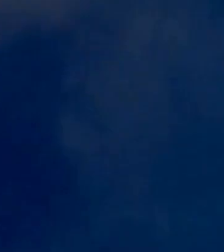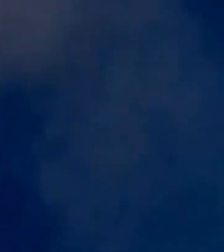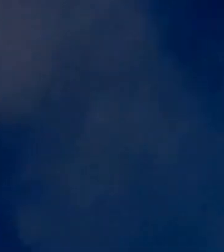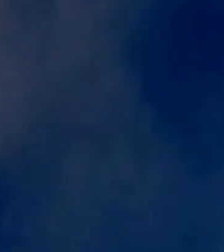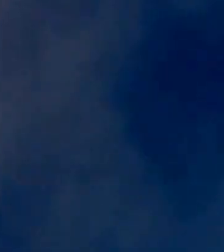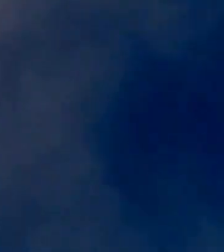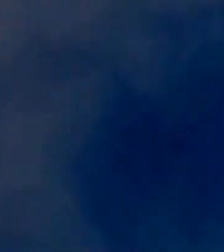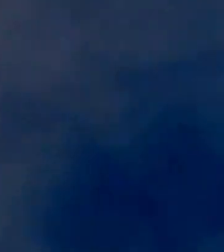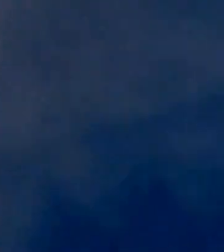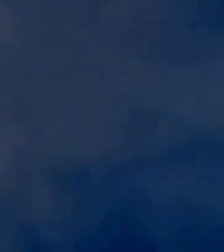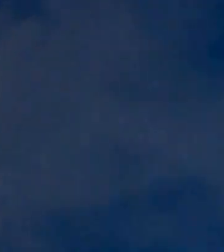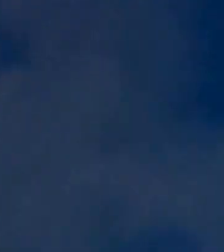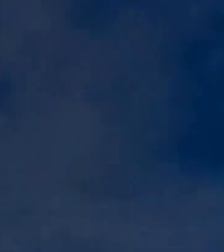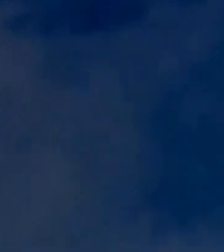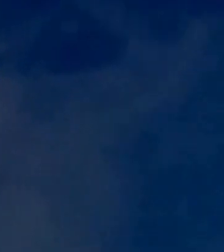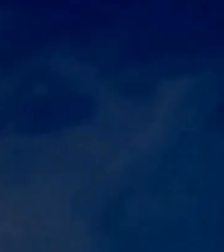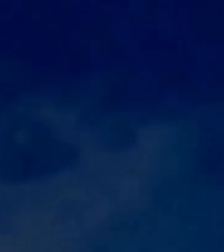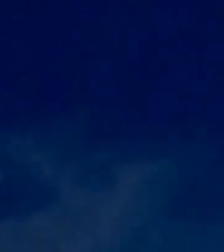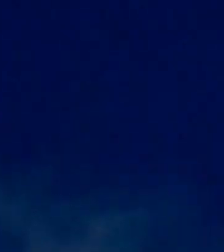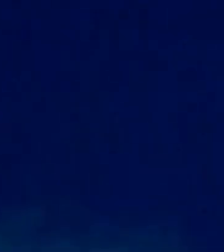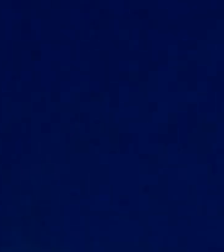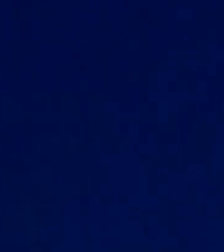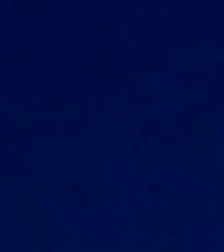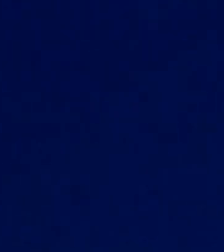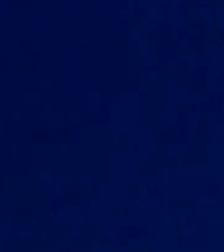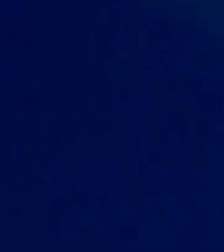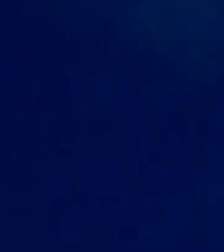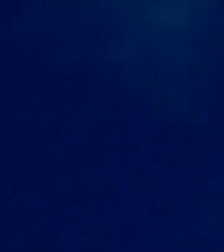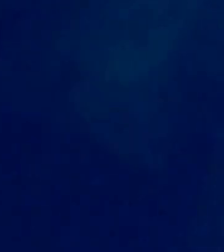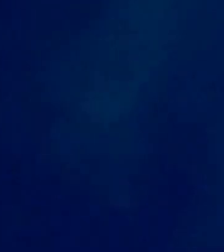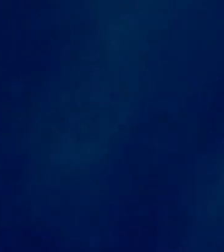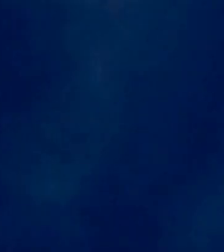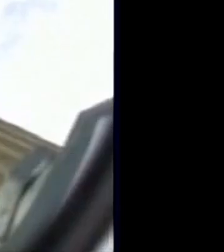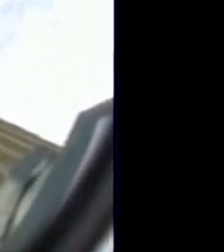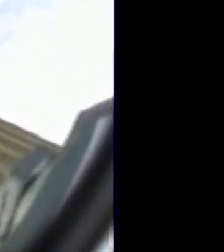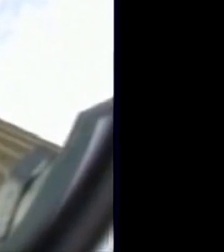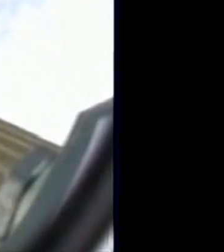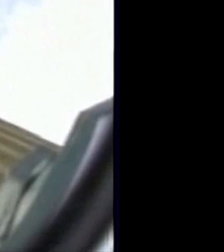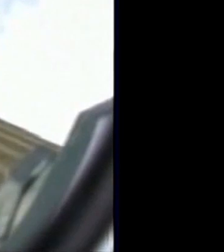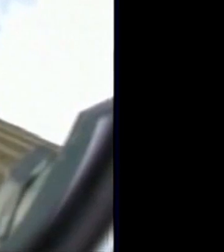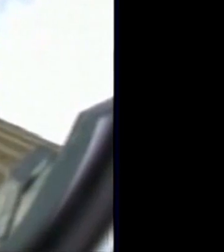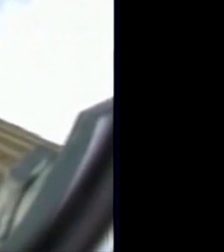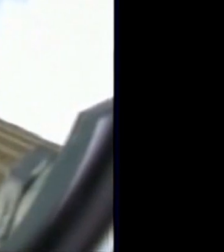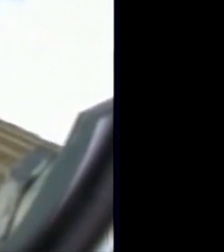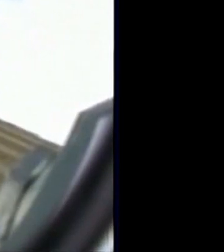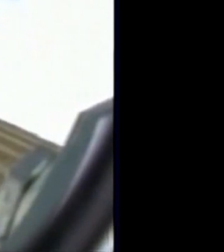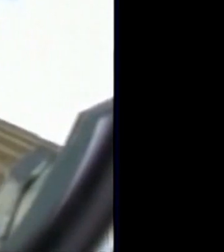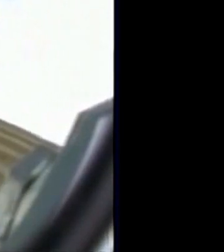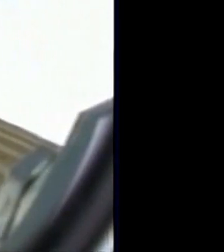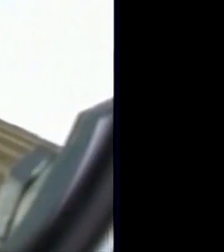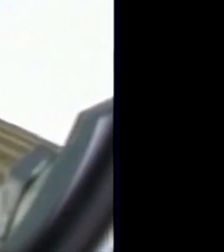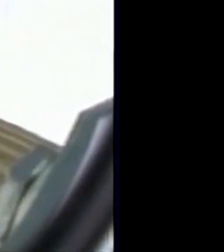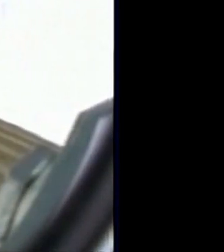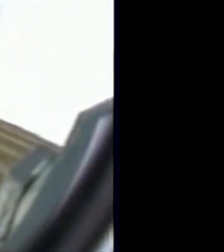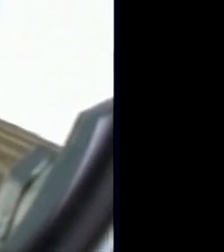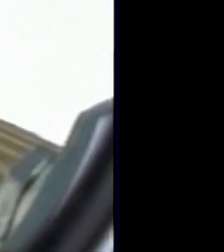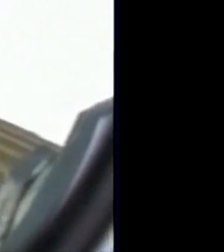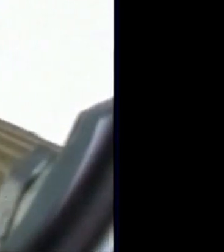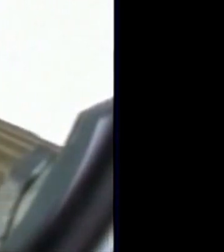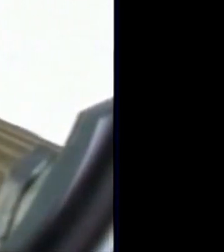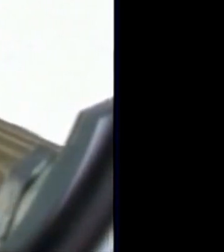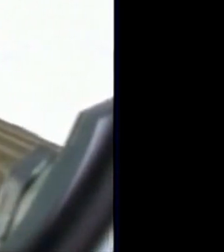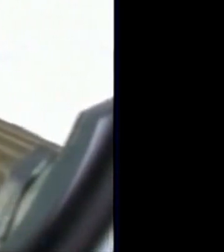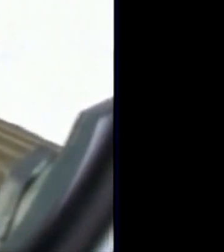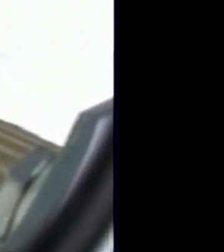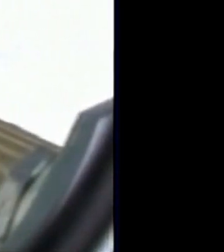30 seconds into the flight. Atlantis almost 2 miles in altitude, almost 6 miles downrange from the Kennedy Space Center already, traveling 500 miles